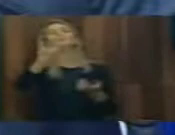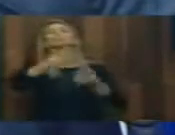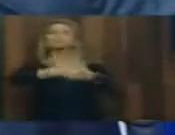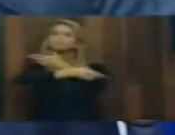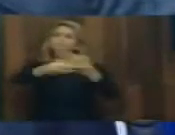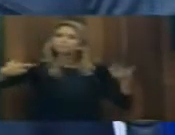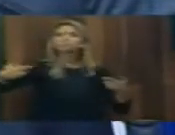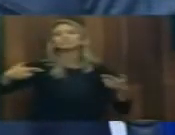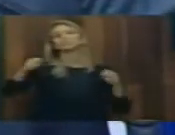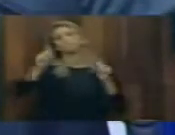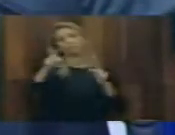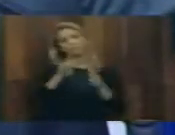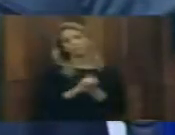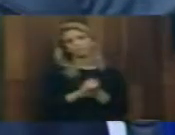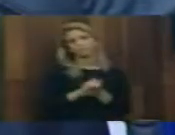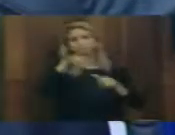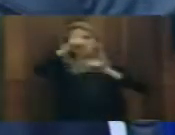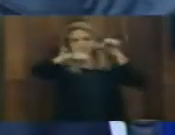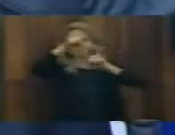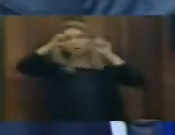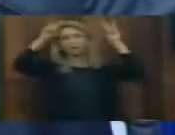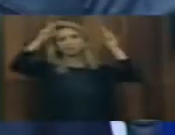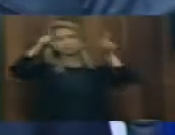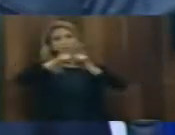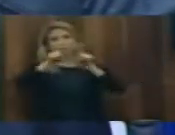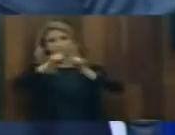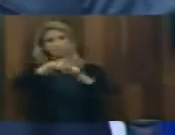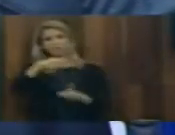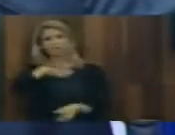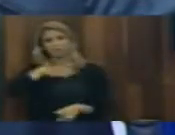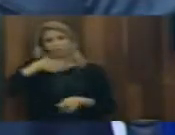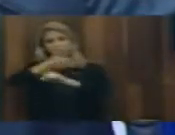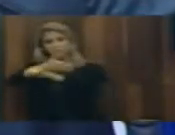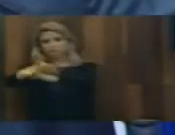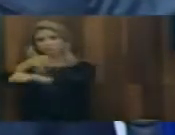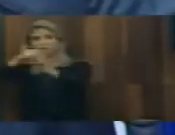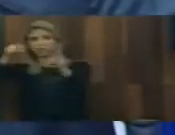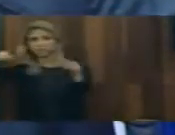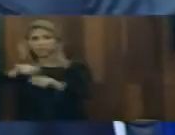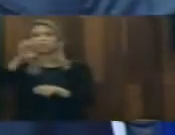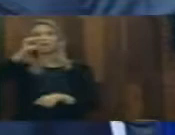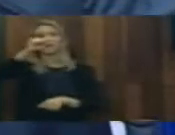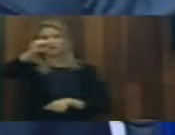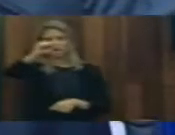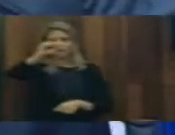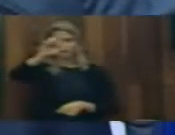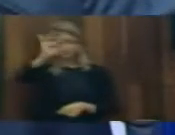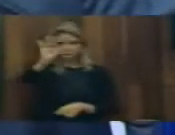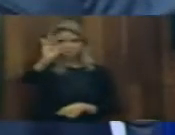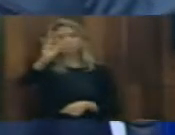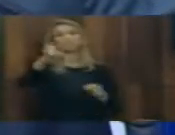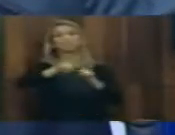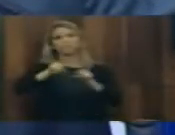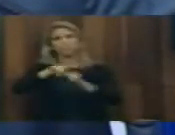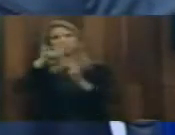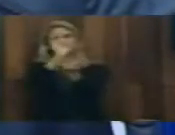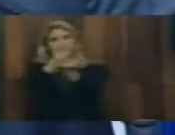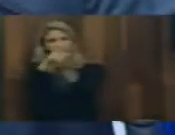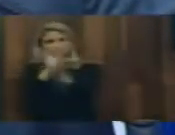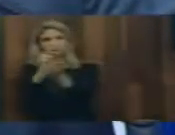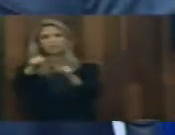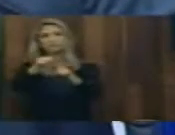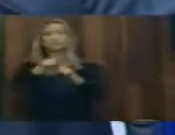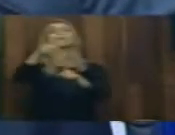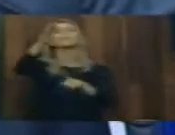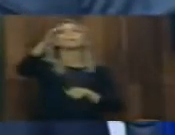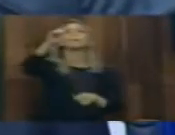solucionar. Continuando, tivemos outros ESFs, principalmente o Jacaré, outros ESFs da Boca do Mato, do Monte